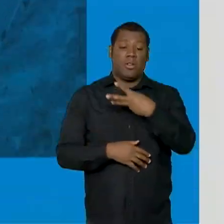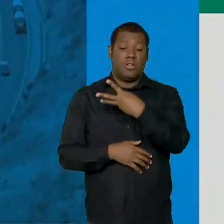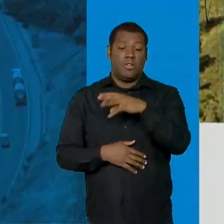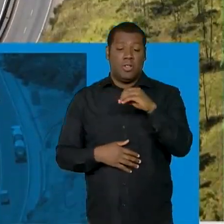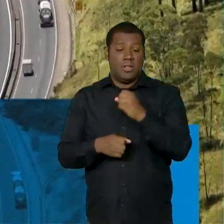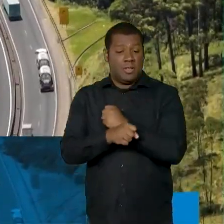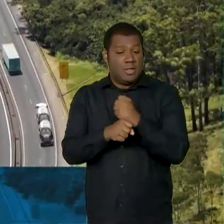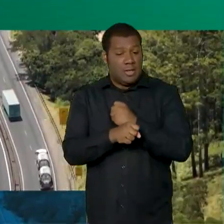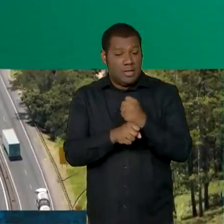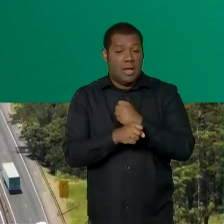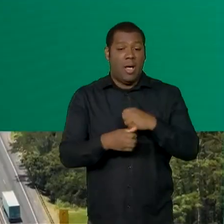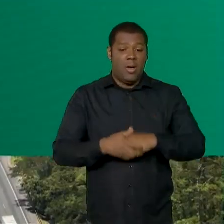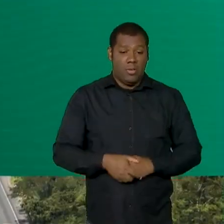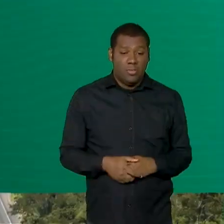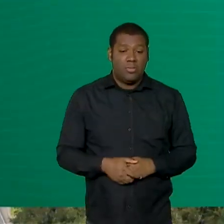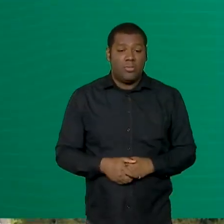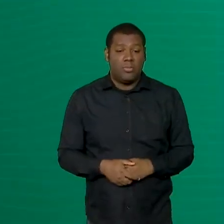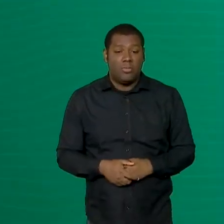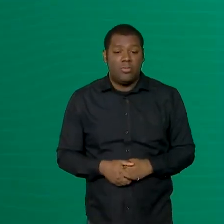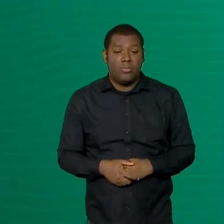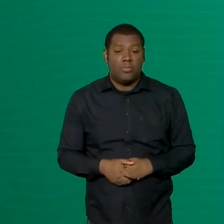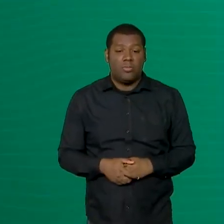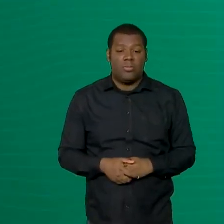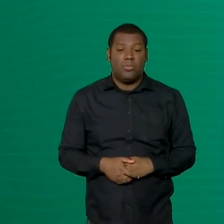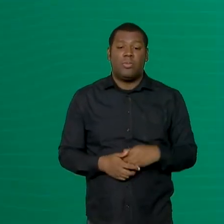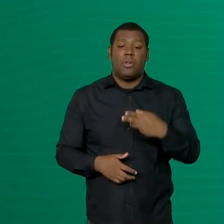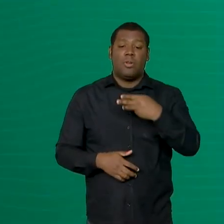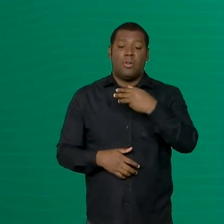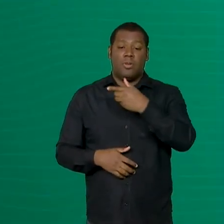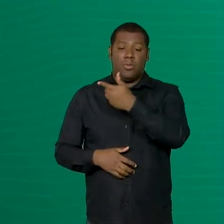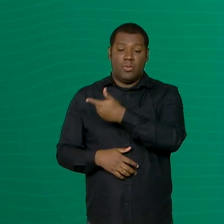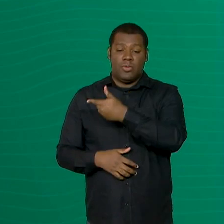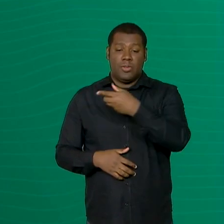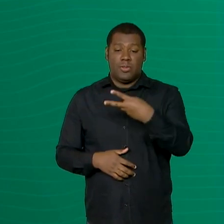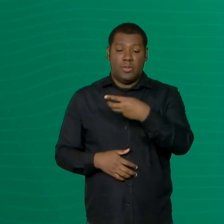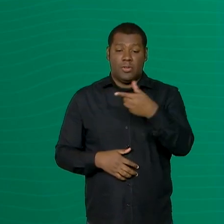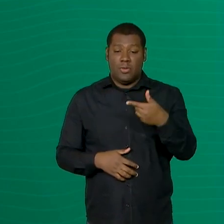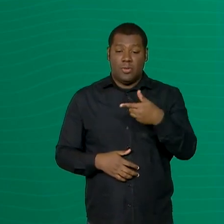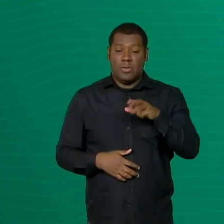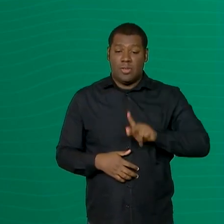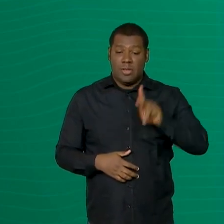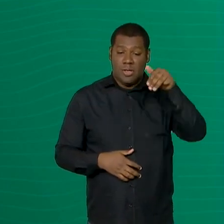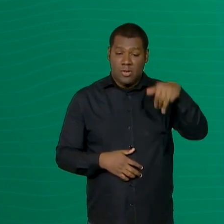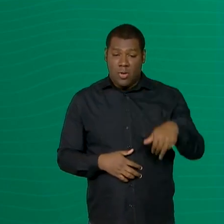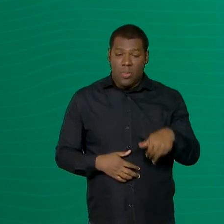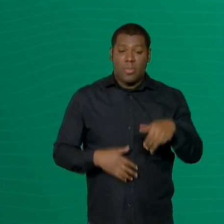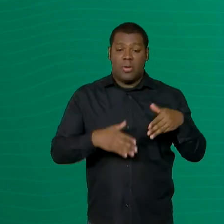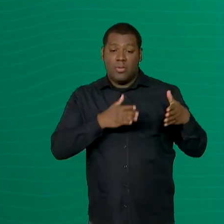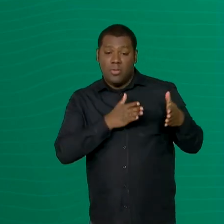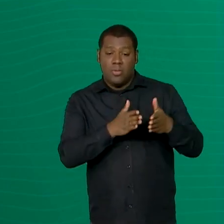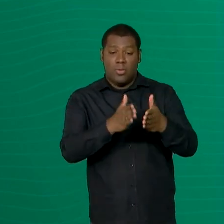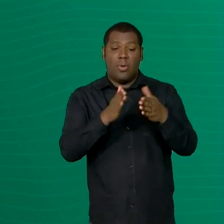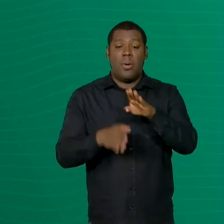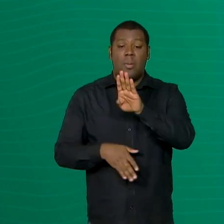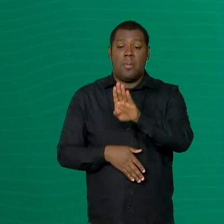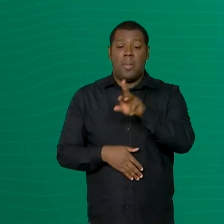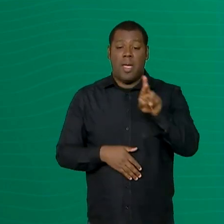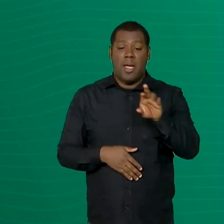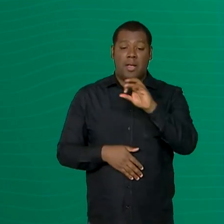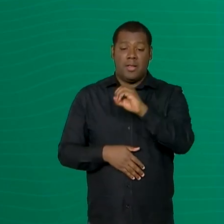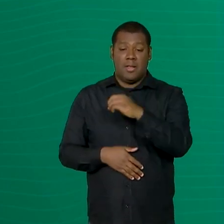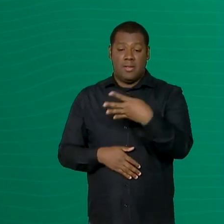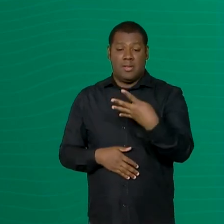A concessão é de cerca de 232 quilômetros de rodovia, da BR-040, no trecho entre